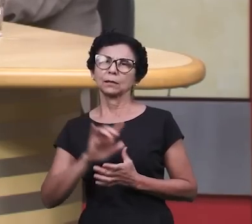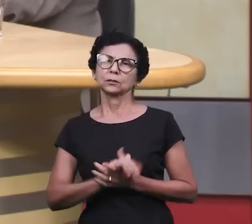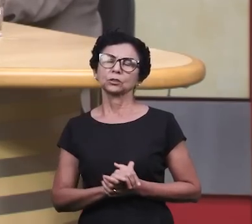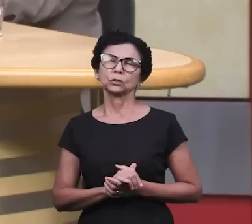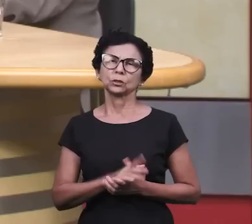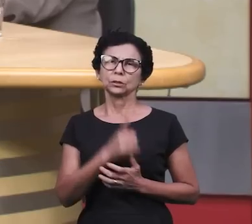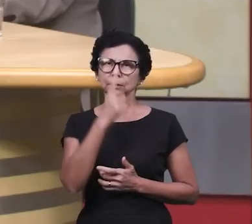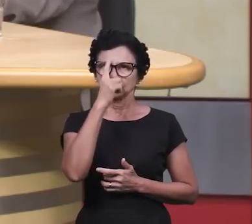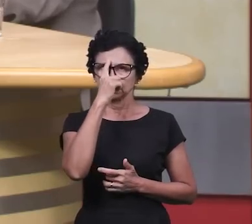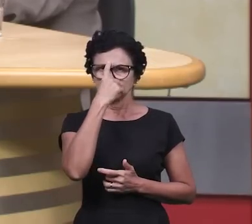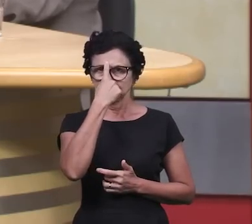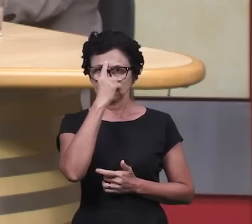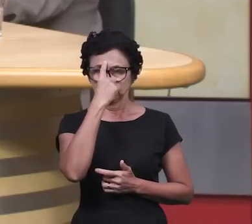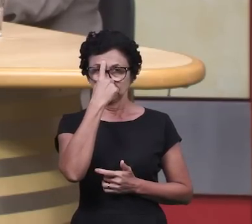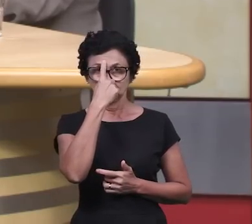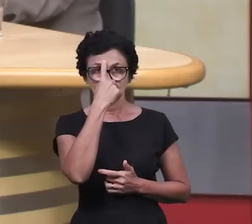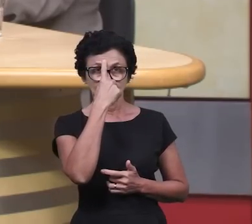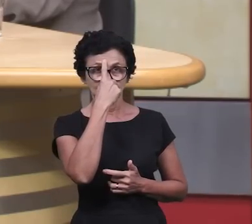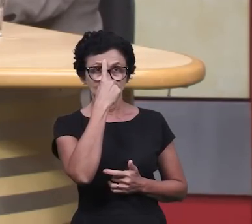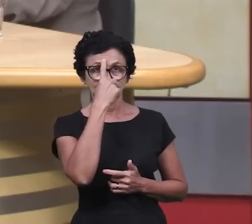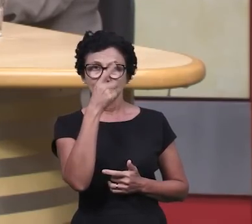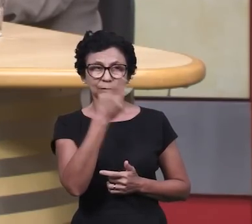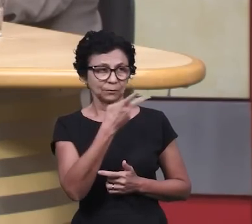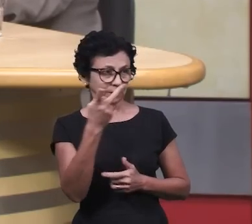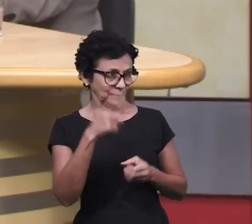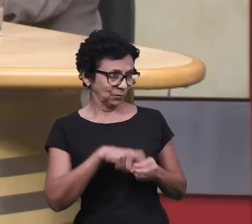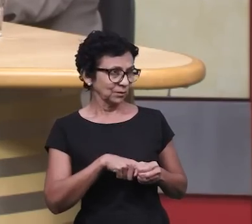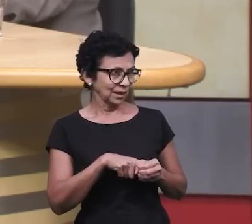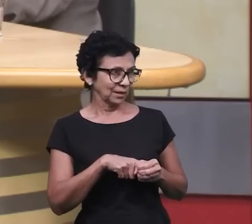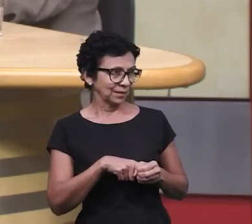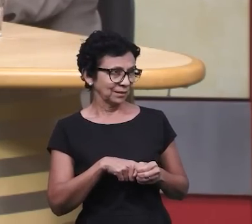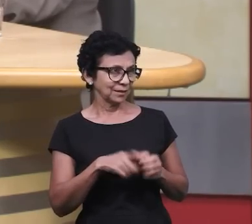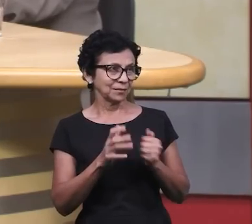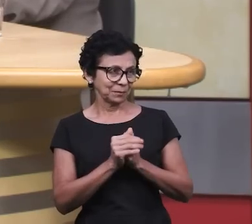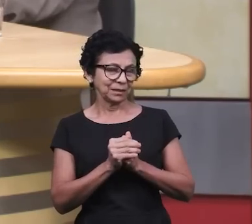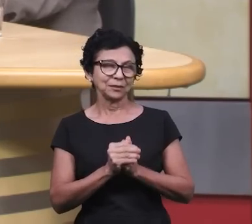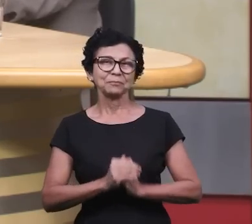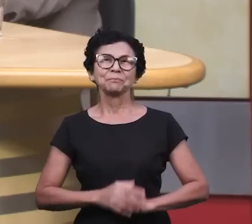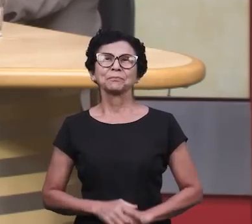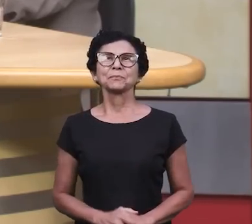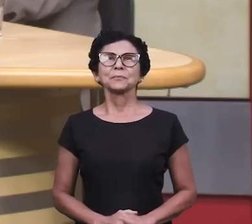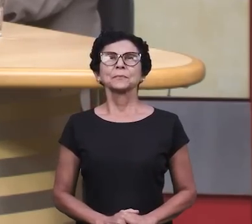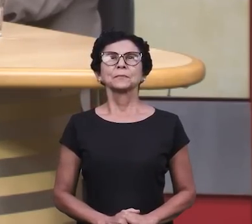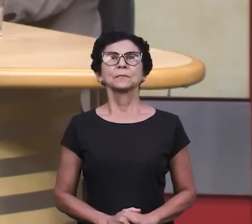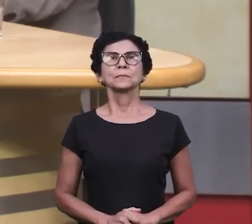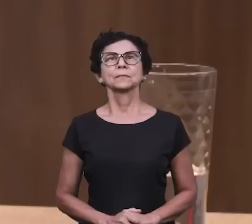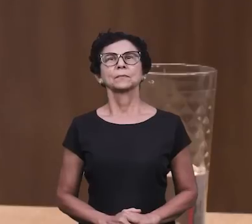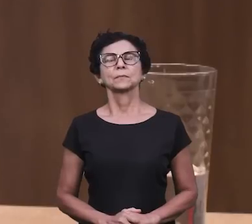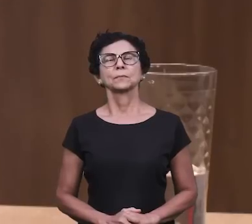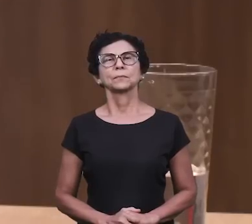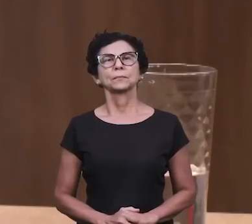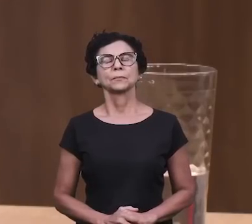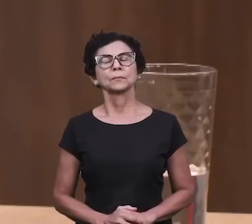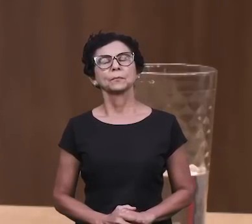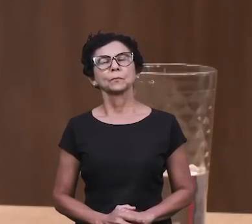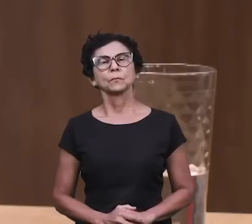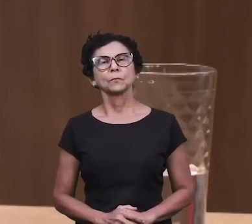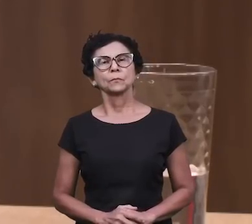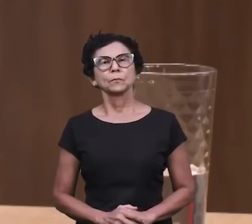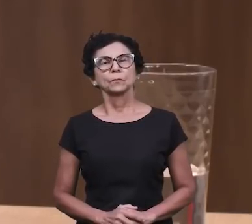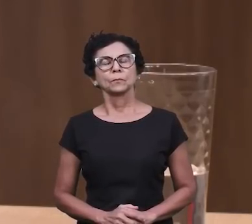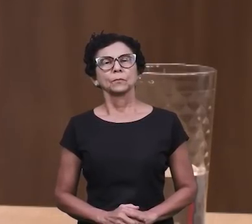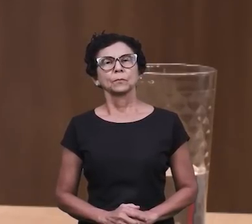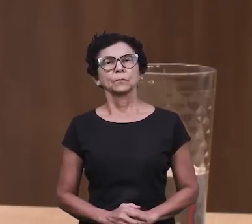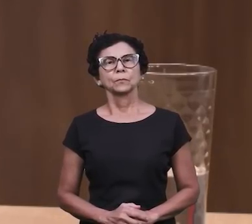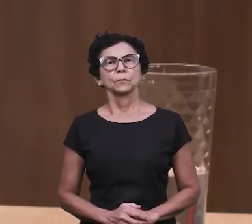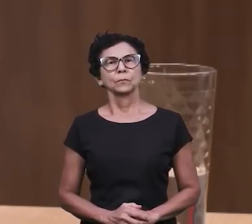da Índia. E você vai voltar aqui também, não tem jeito aí. Amém? Amém. Então nós estamos abordando